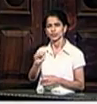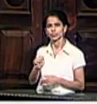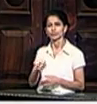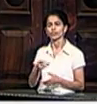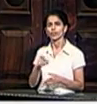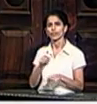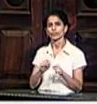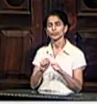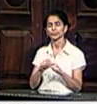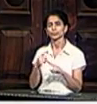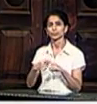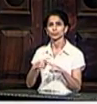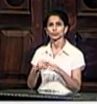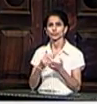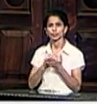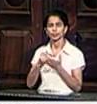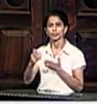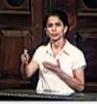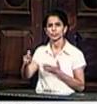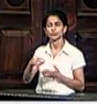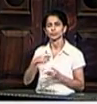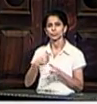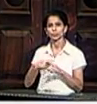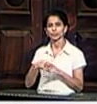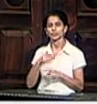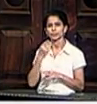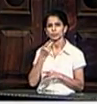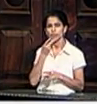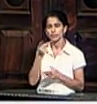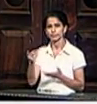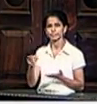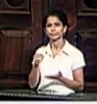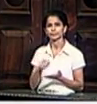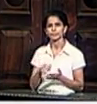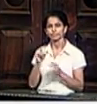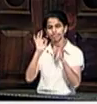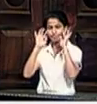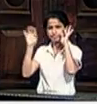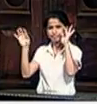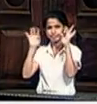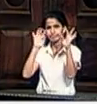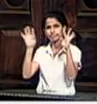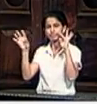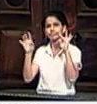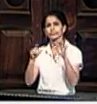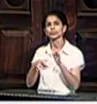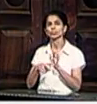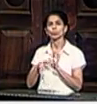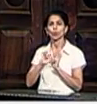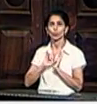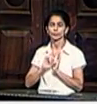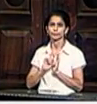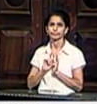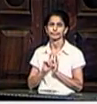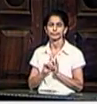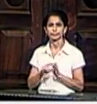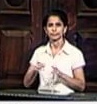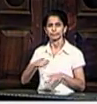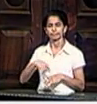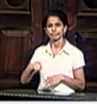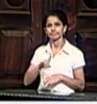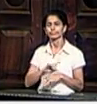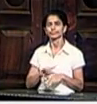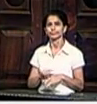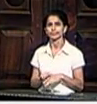porque quero também iniciar a minha fala fazendo uma reflexão sobre o dia de ontem. Nós